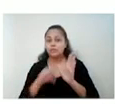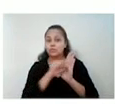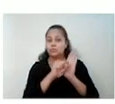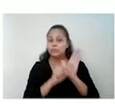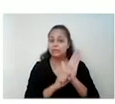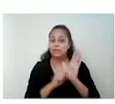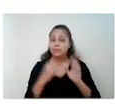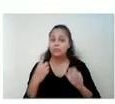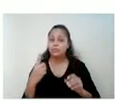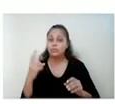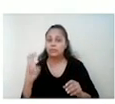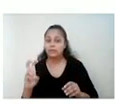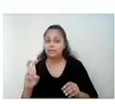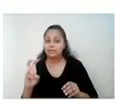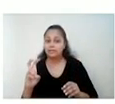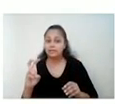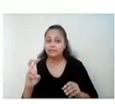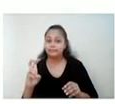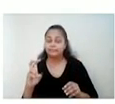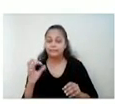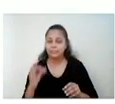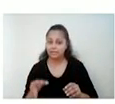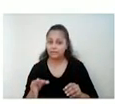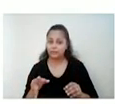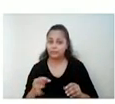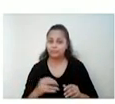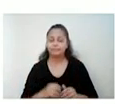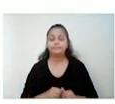século XV, certo?